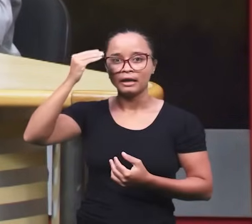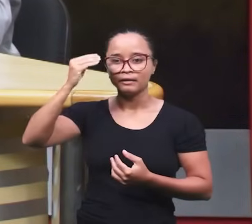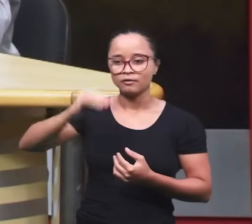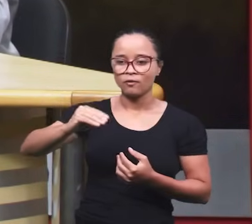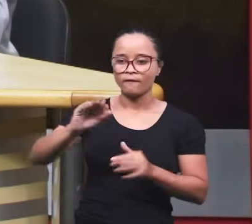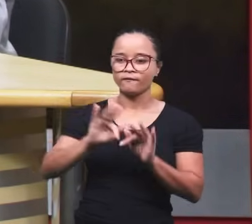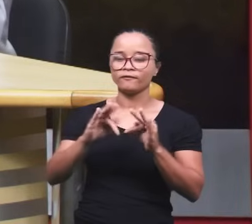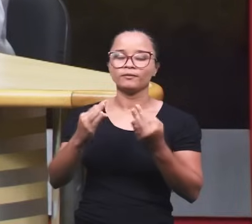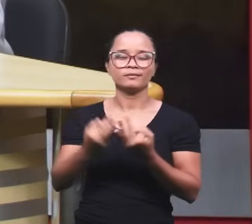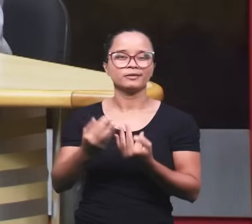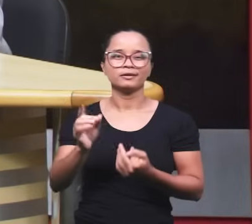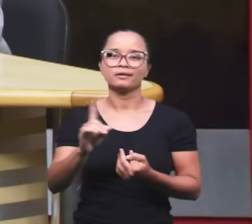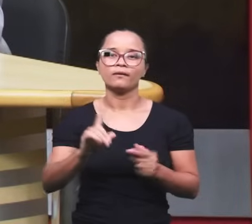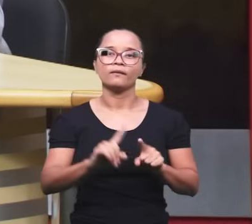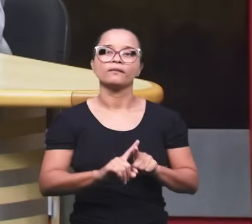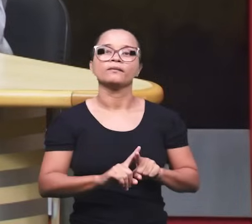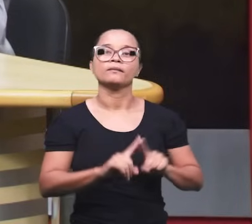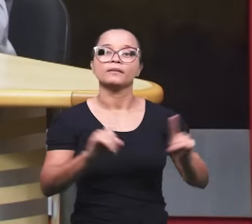não